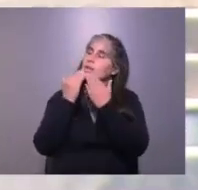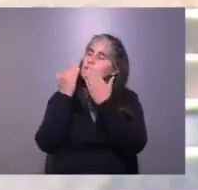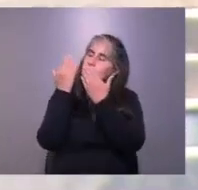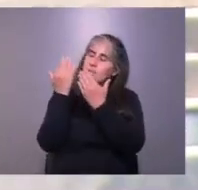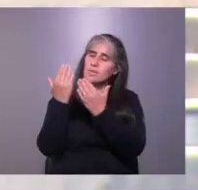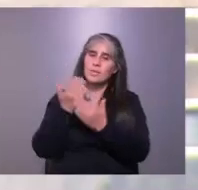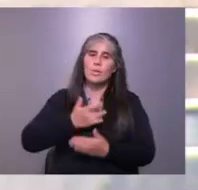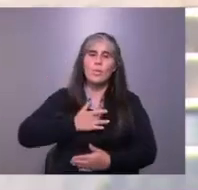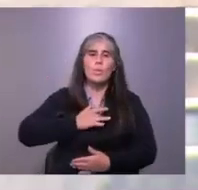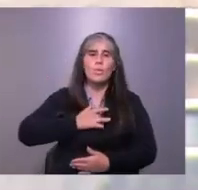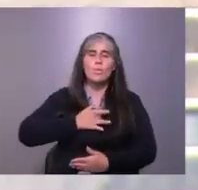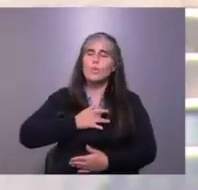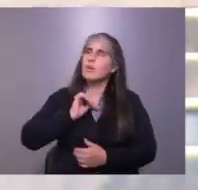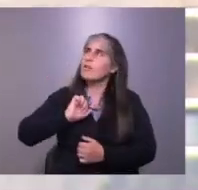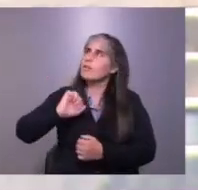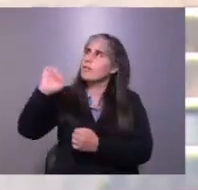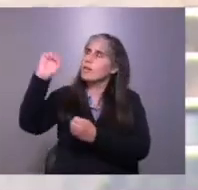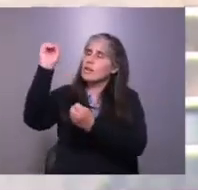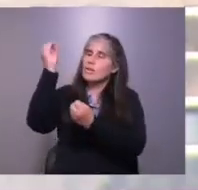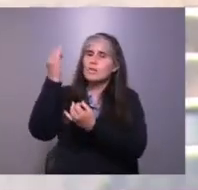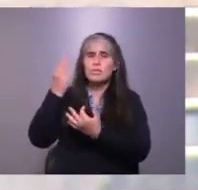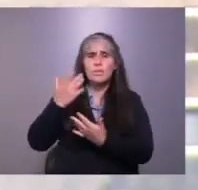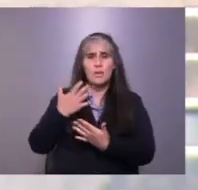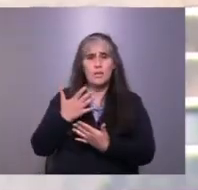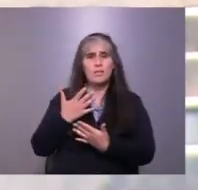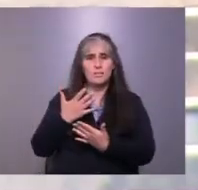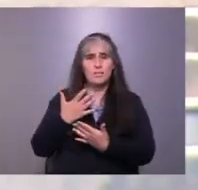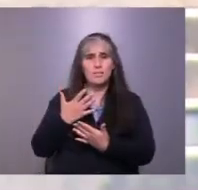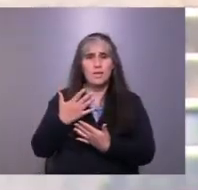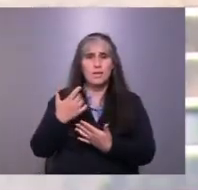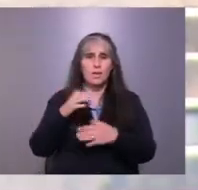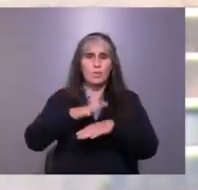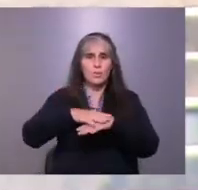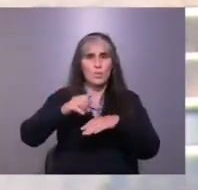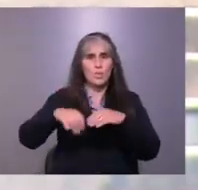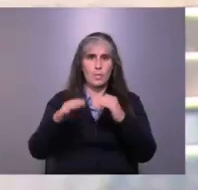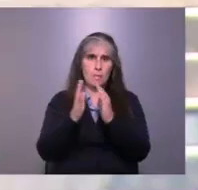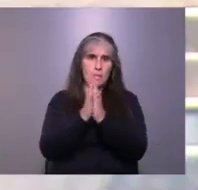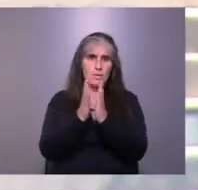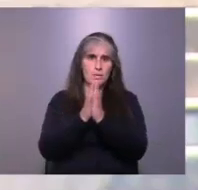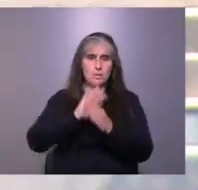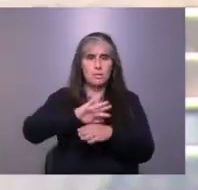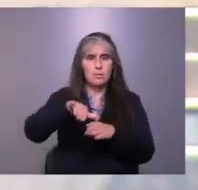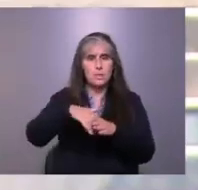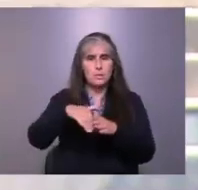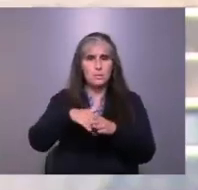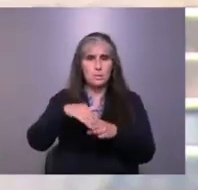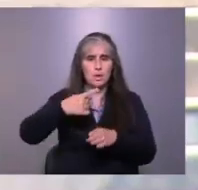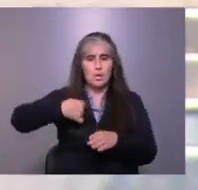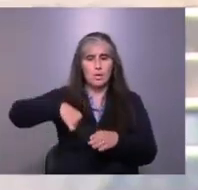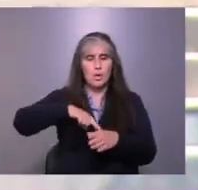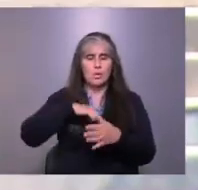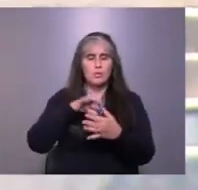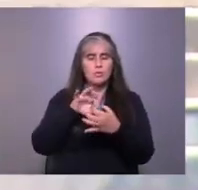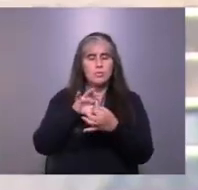nós, por esta comunhão com Ele na Eucaristia. Em silêncio,